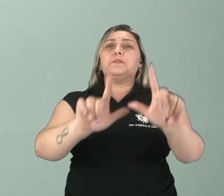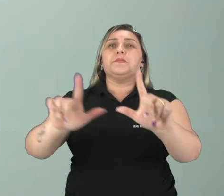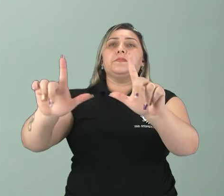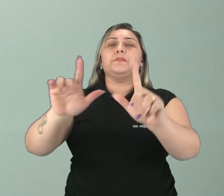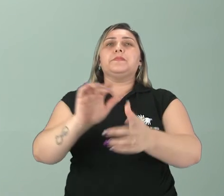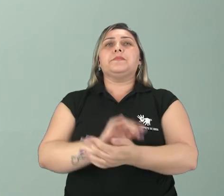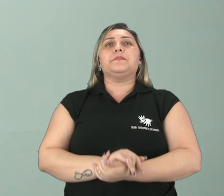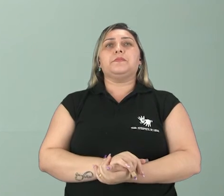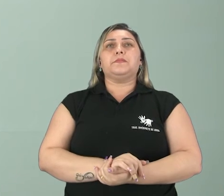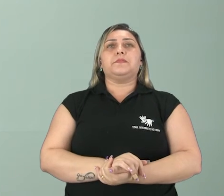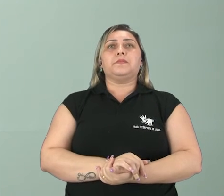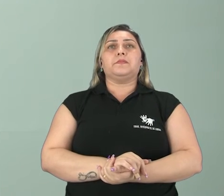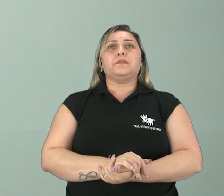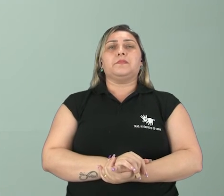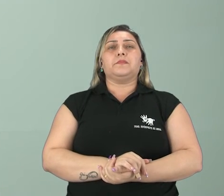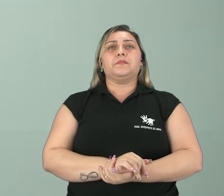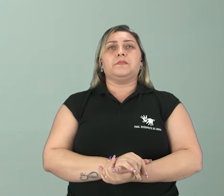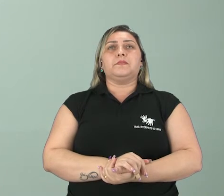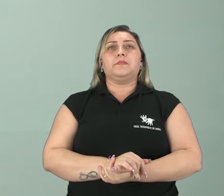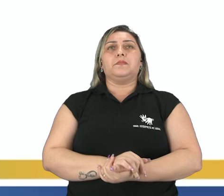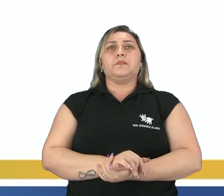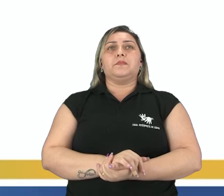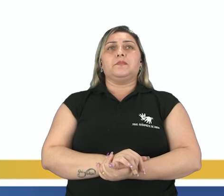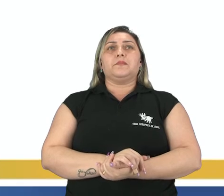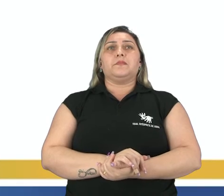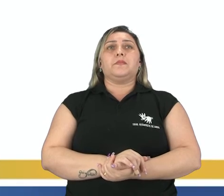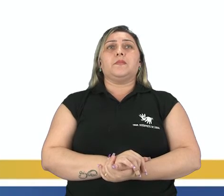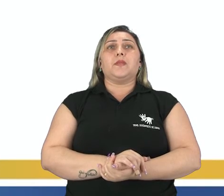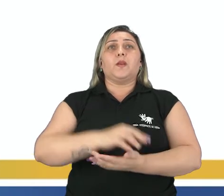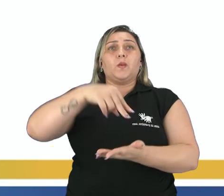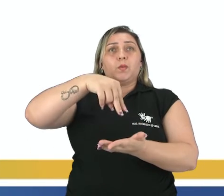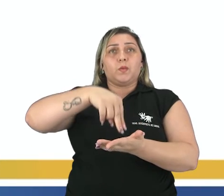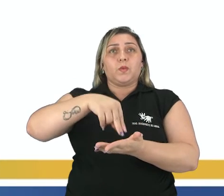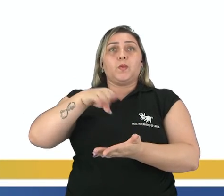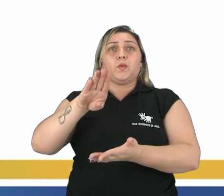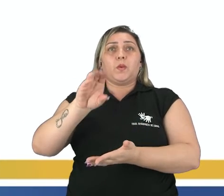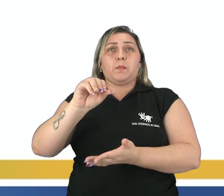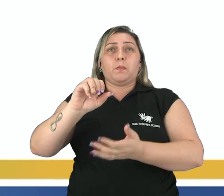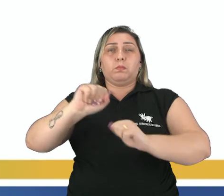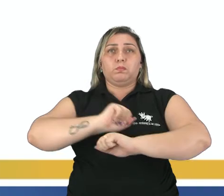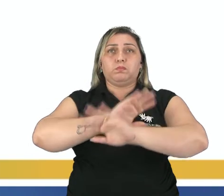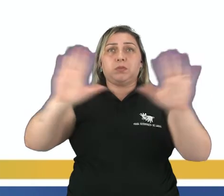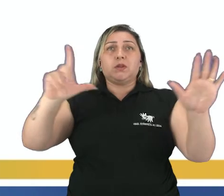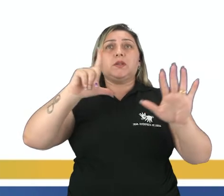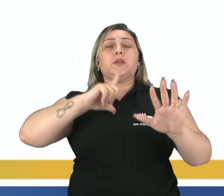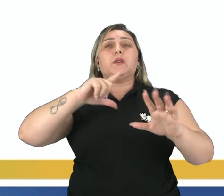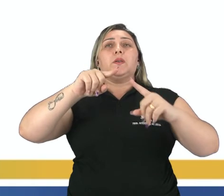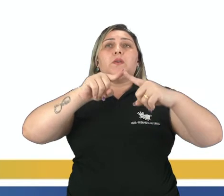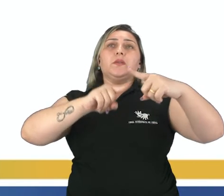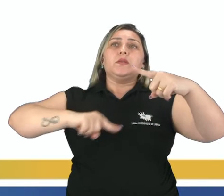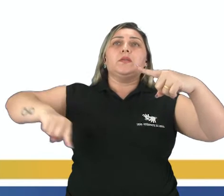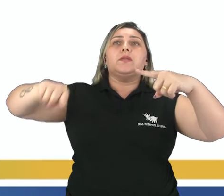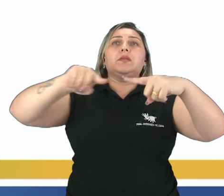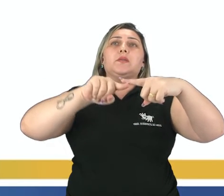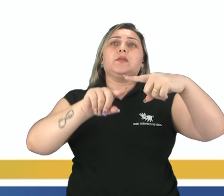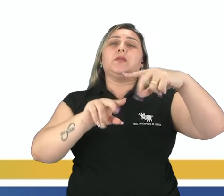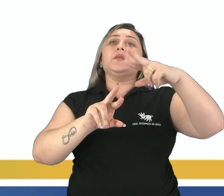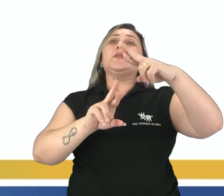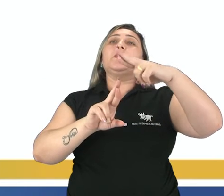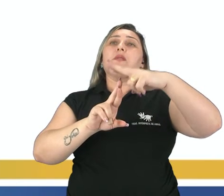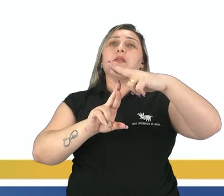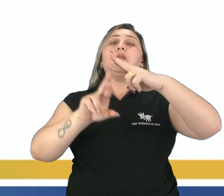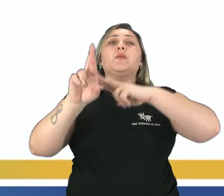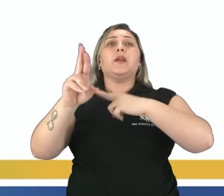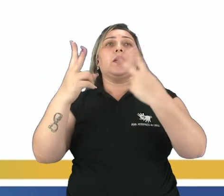enunciado da situação. O núcleo de uma bomba atômica tem o formato de uma esfera de raio